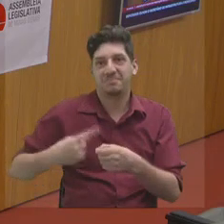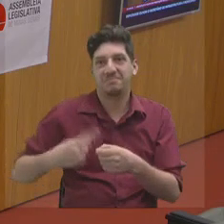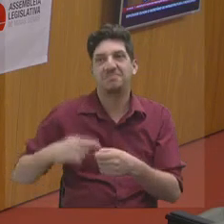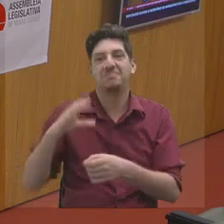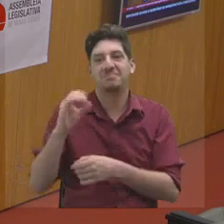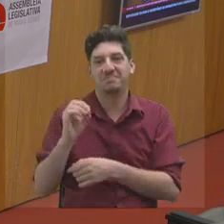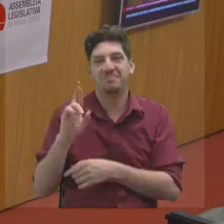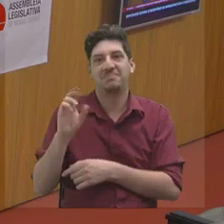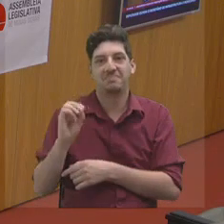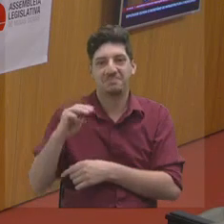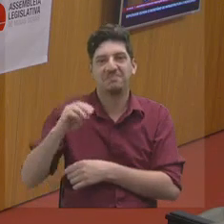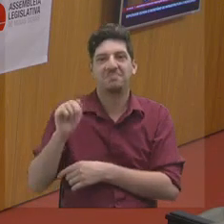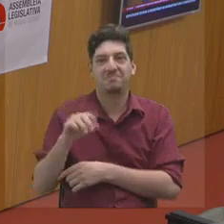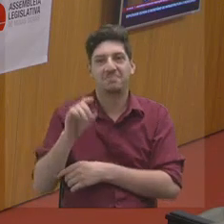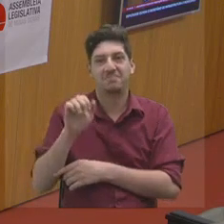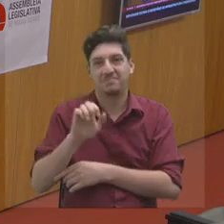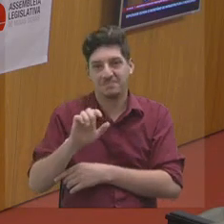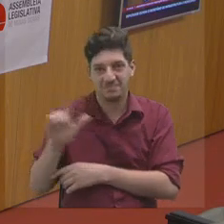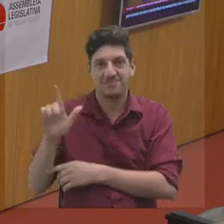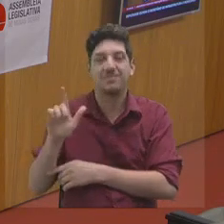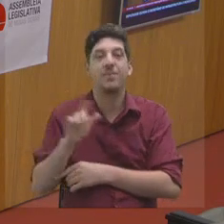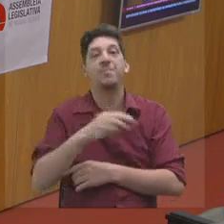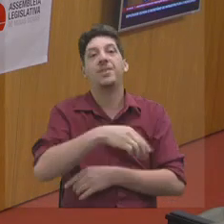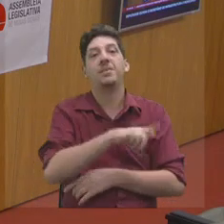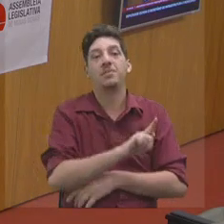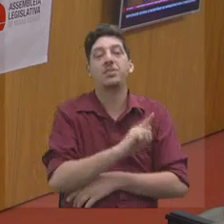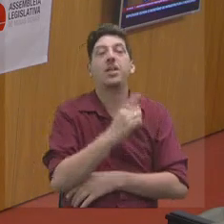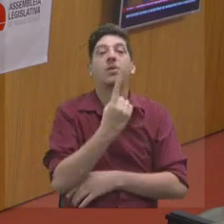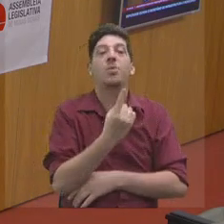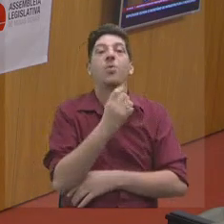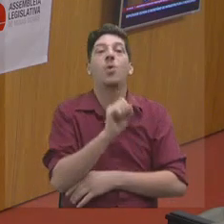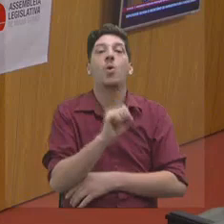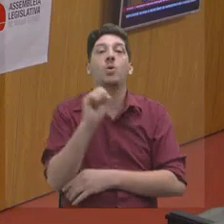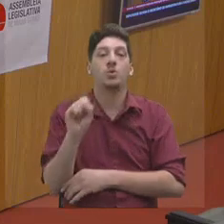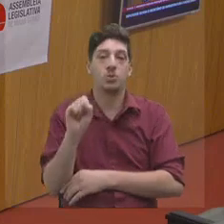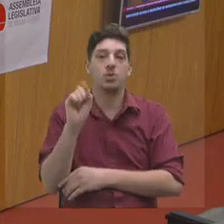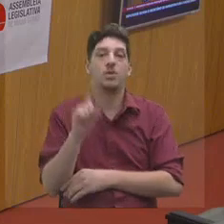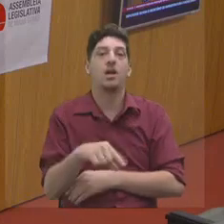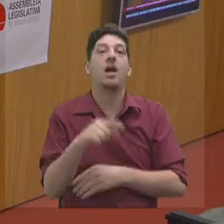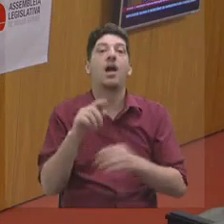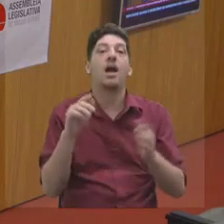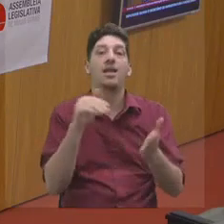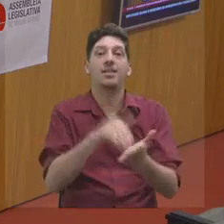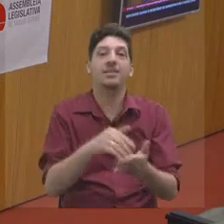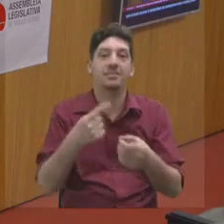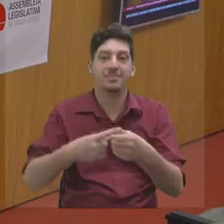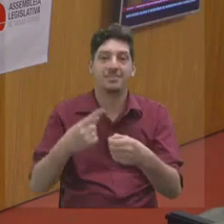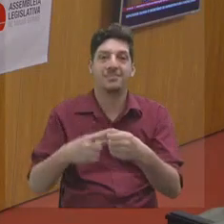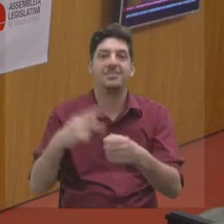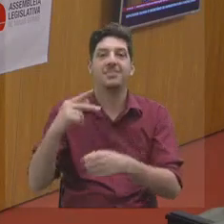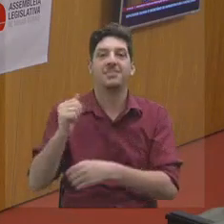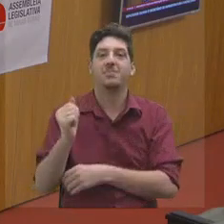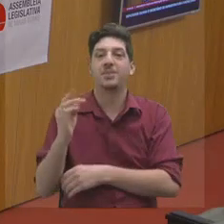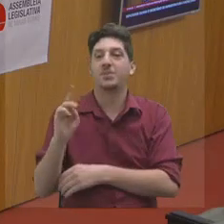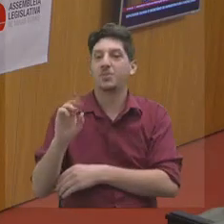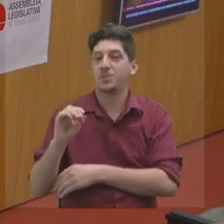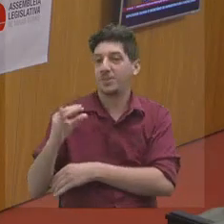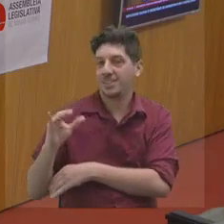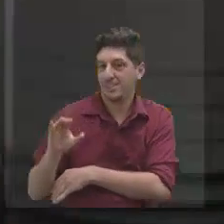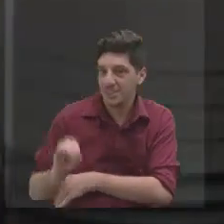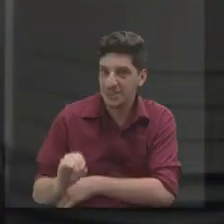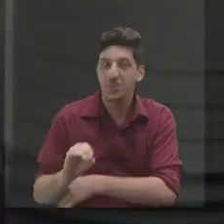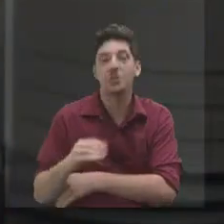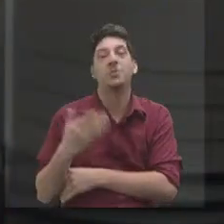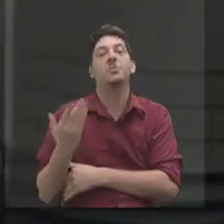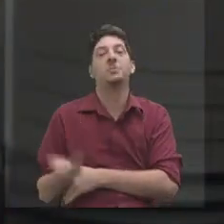e a ligação MG 188 que liga Coromandel cidade patrocínio do prefeito de iromar e